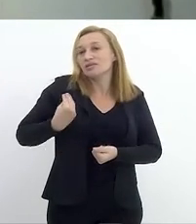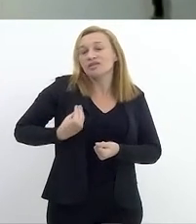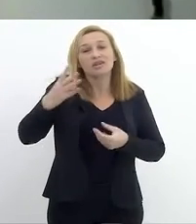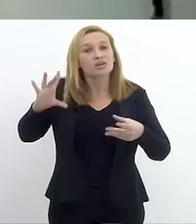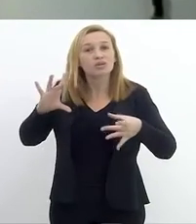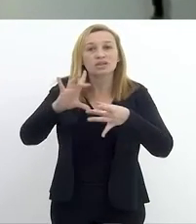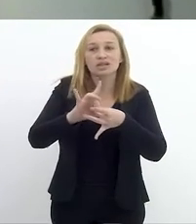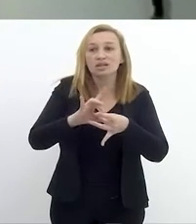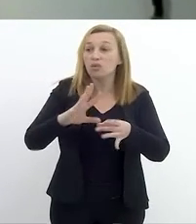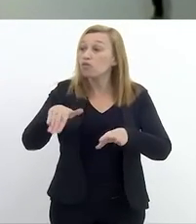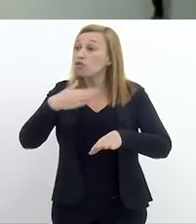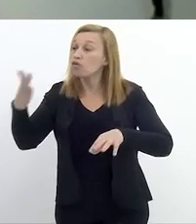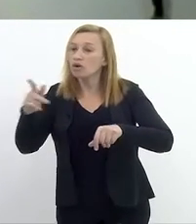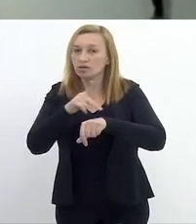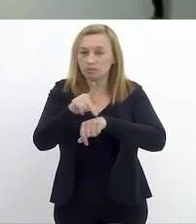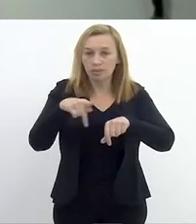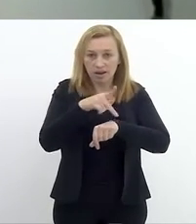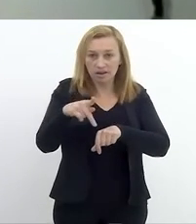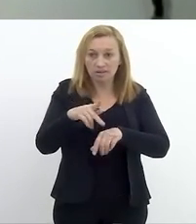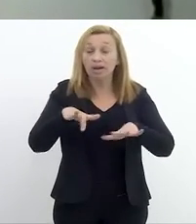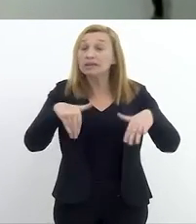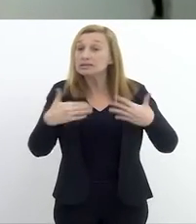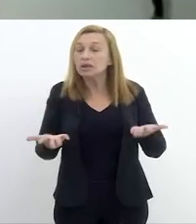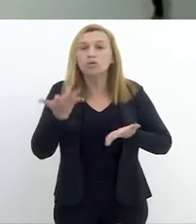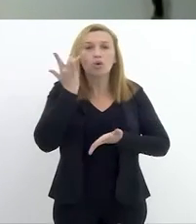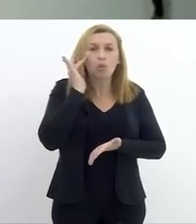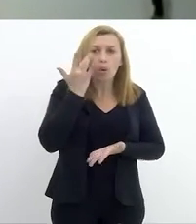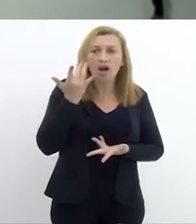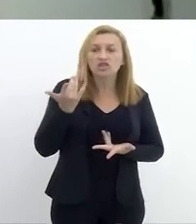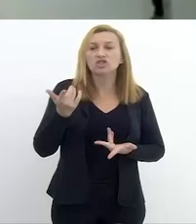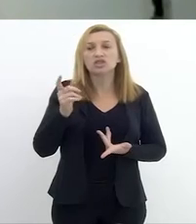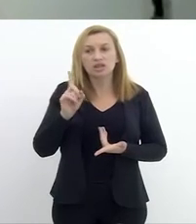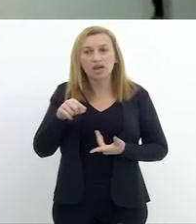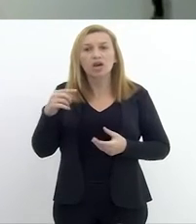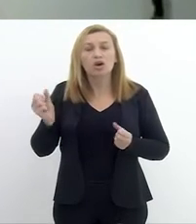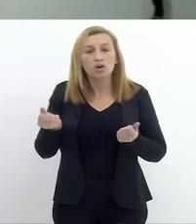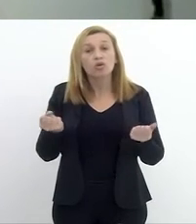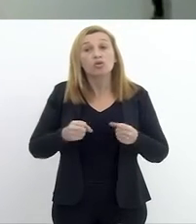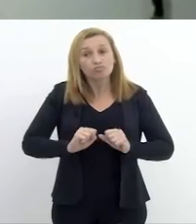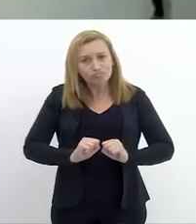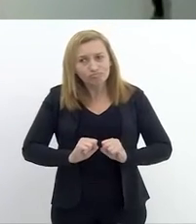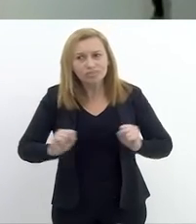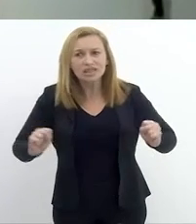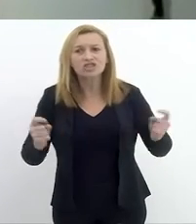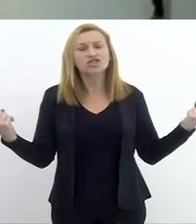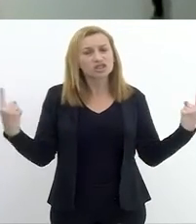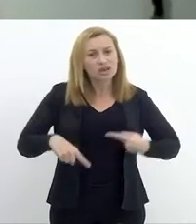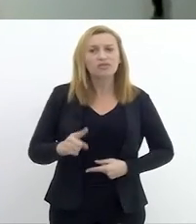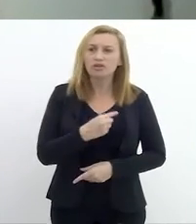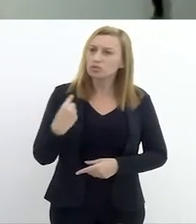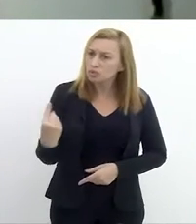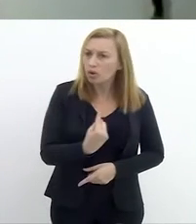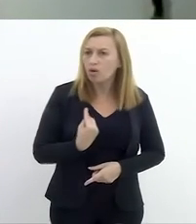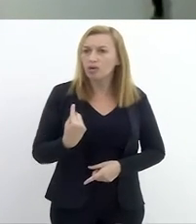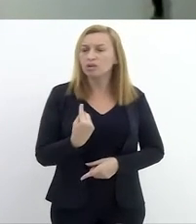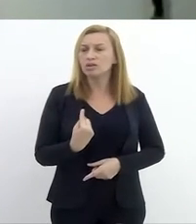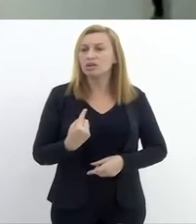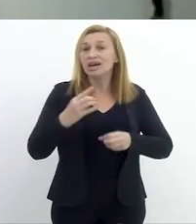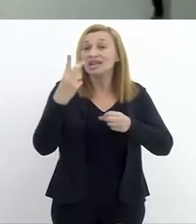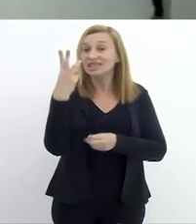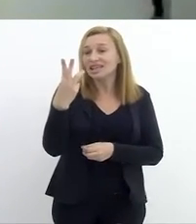internacionais. Então, acho que talvez esse seja o nosso grande desafio, num horizonte de 3 anos,